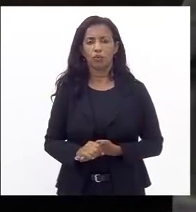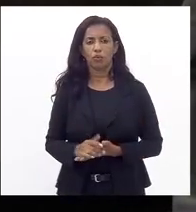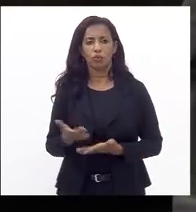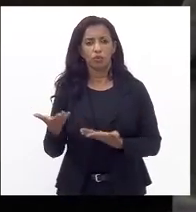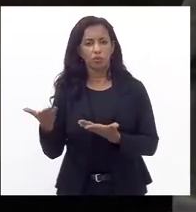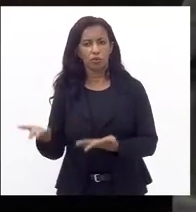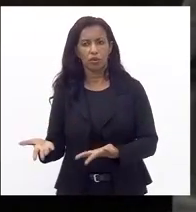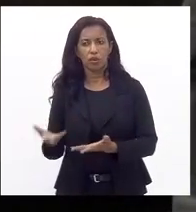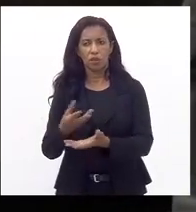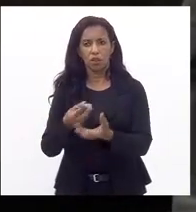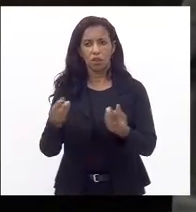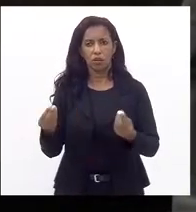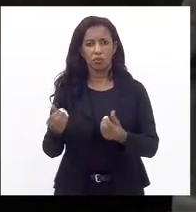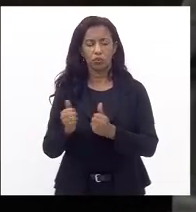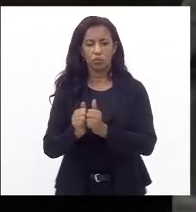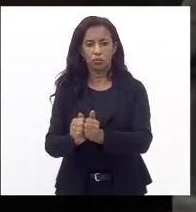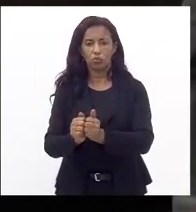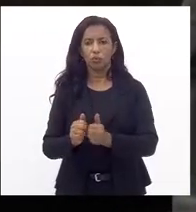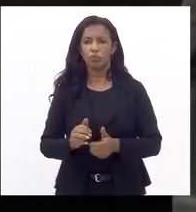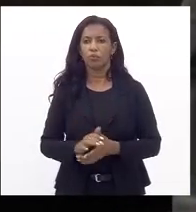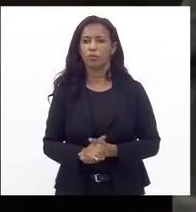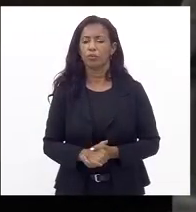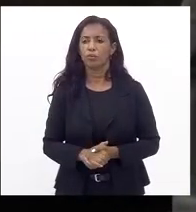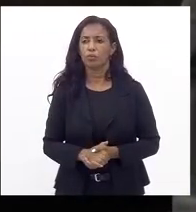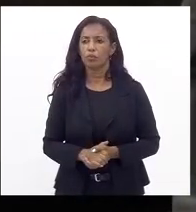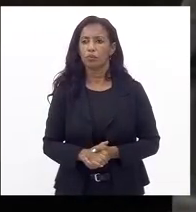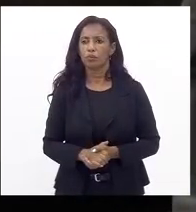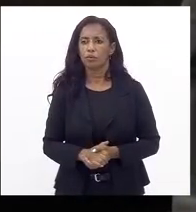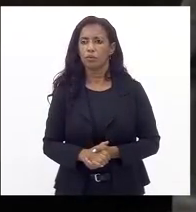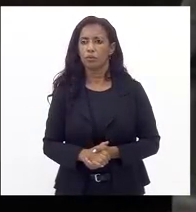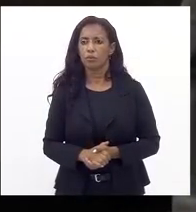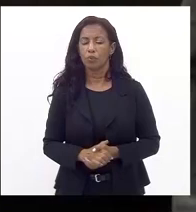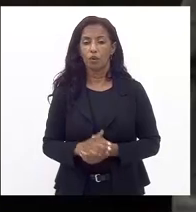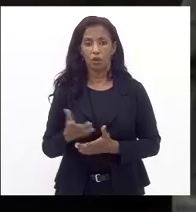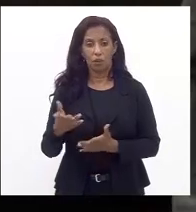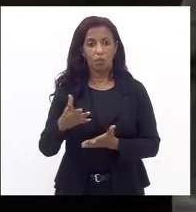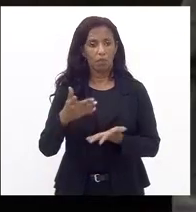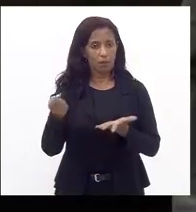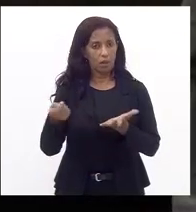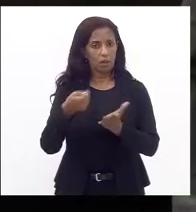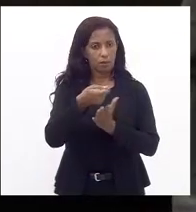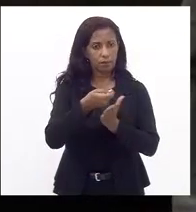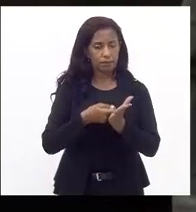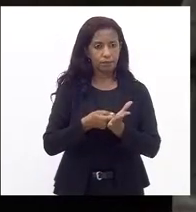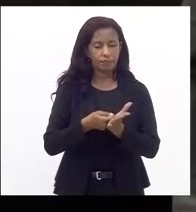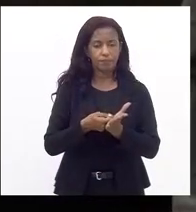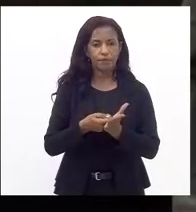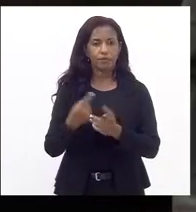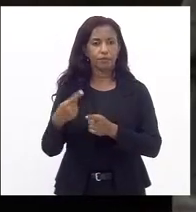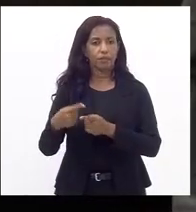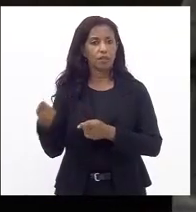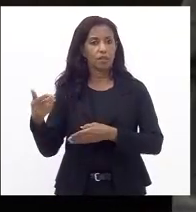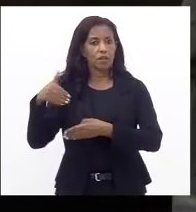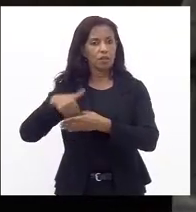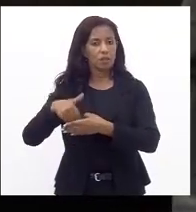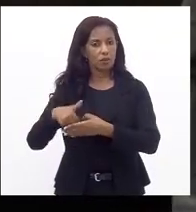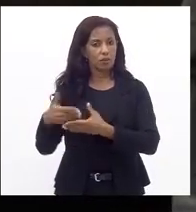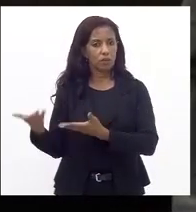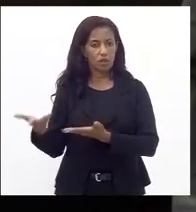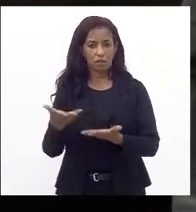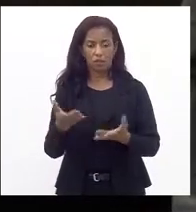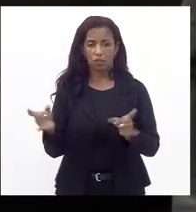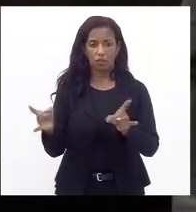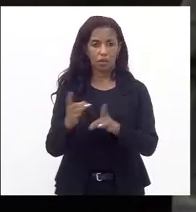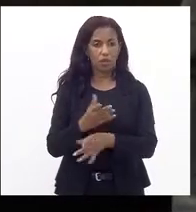aderem em muitos pontos então queria também fazer esse registro porque senão essa votação não